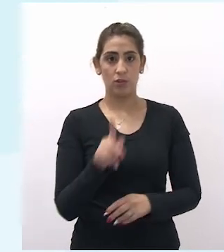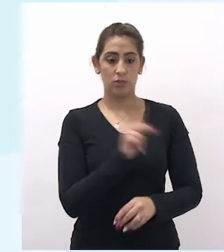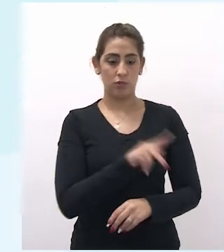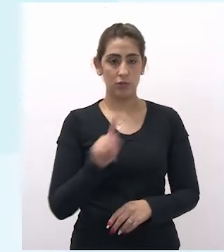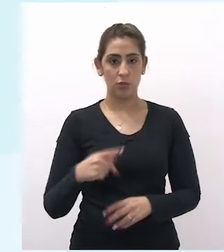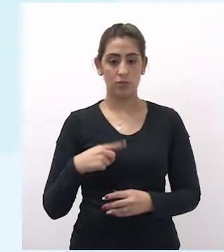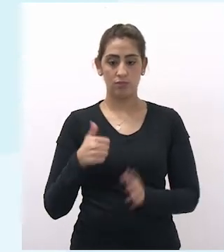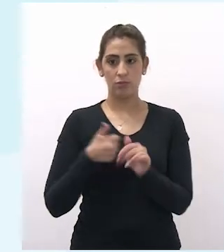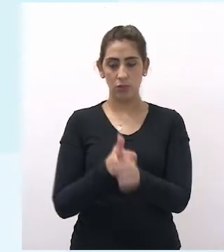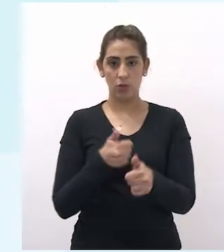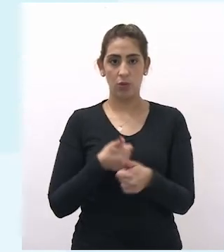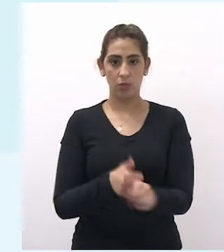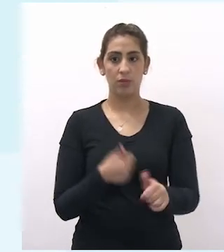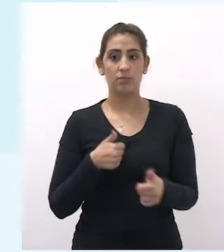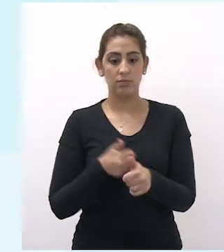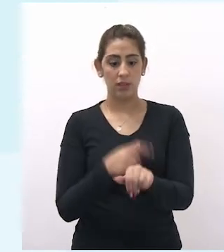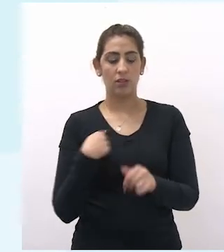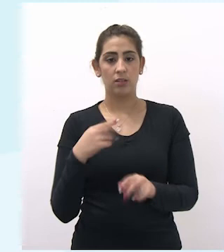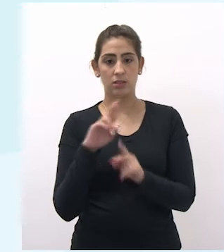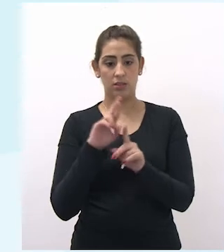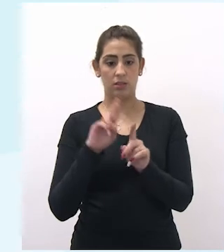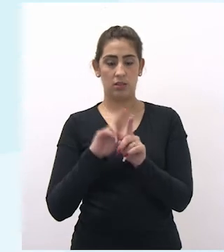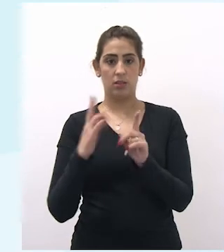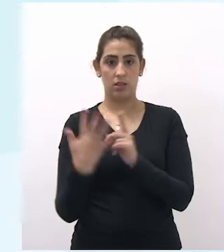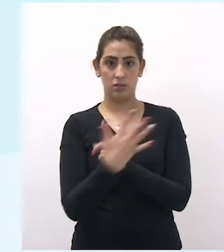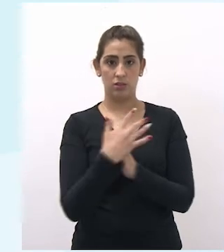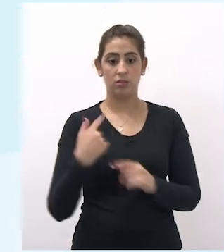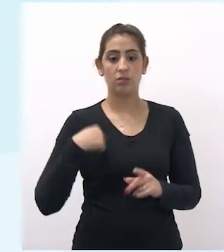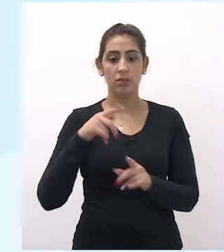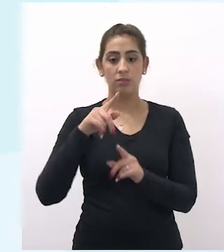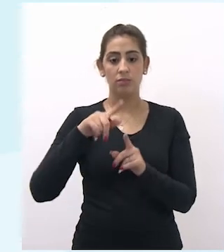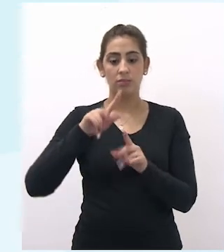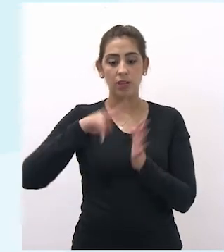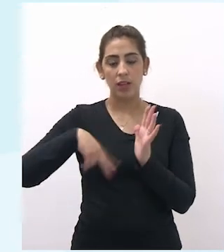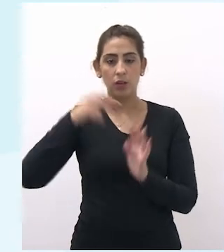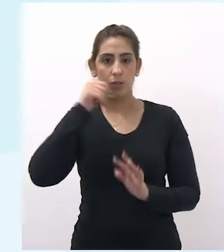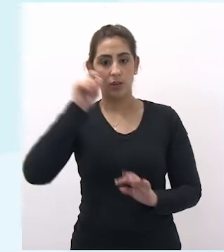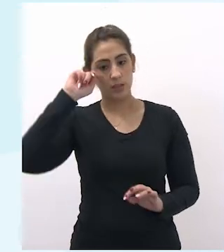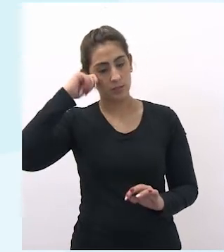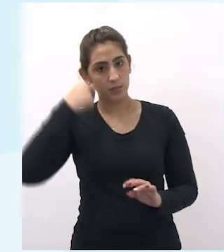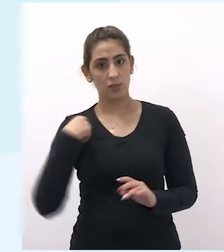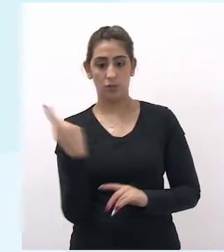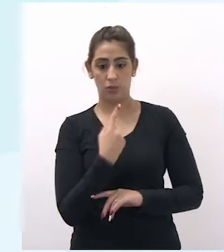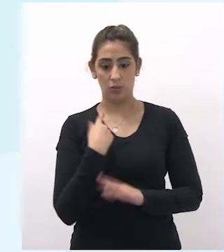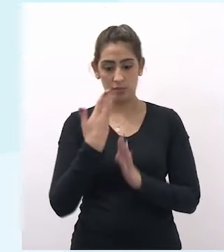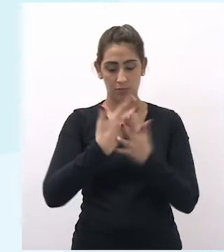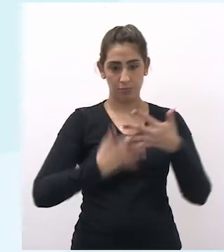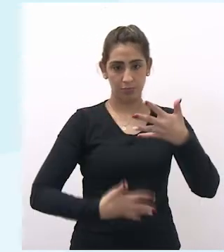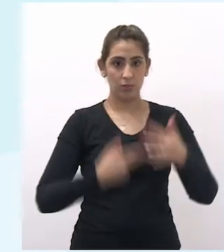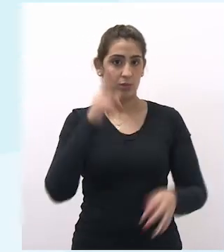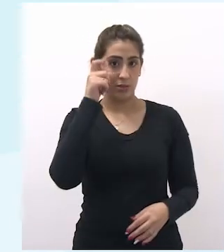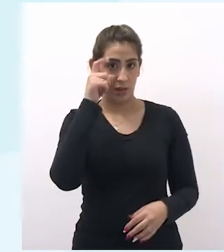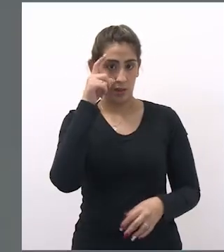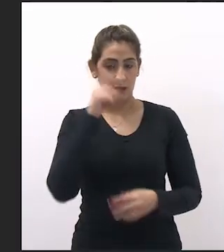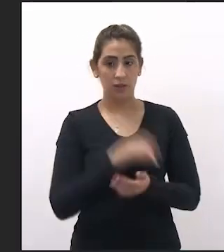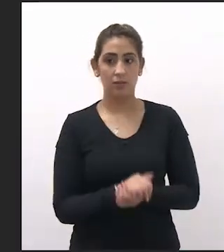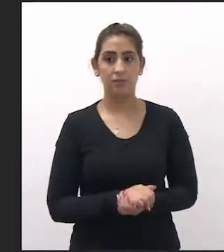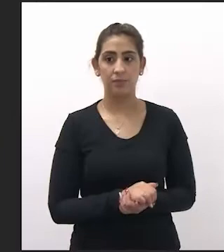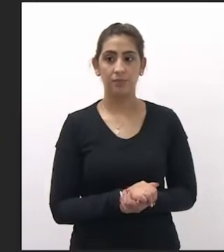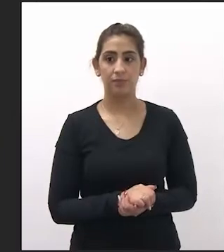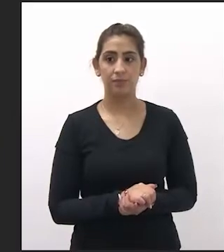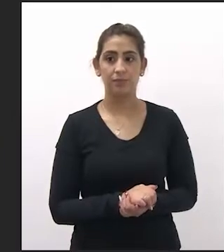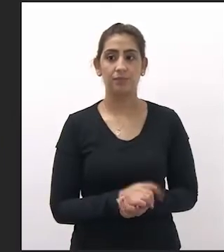acompanham a nos seguir nas redes sociais, @Lendo Mulheres Pretas, nossa página do Instagram, e lá a gente compartilha